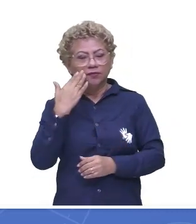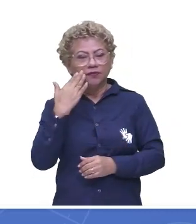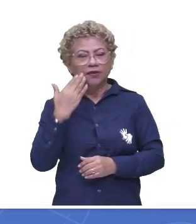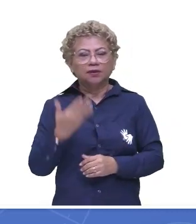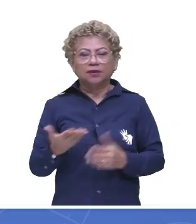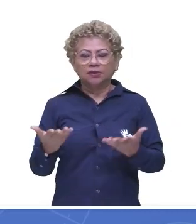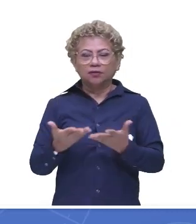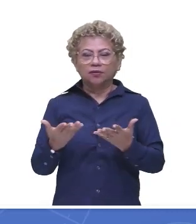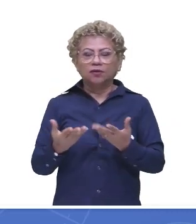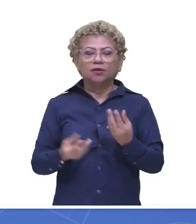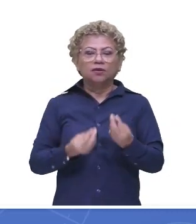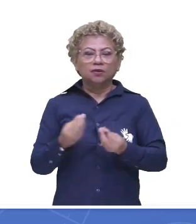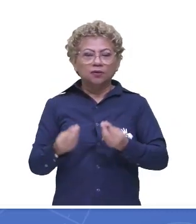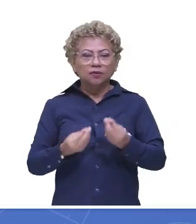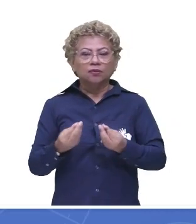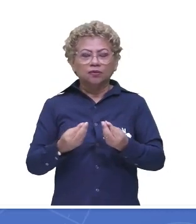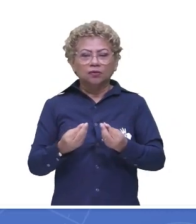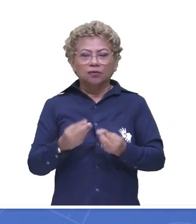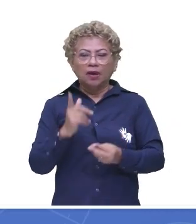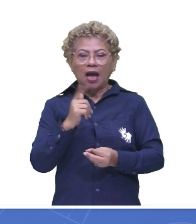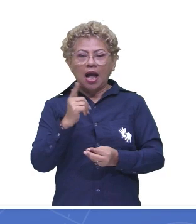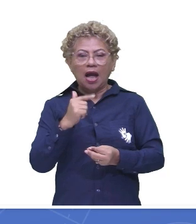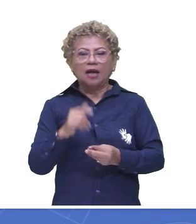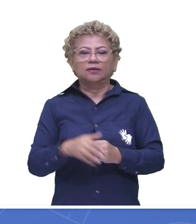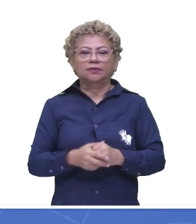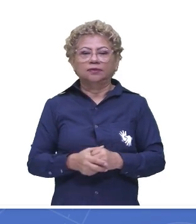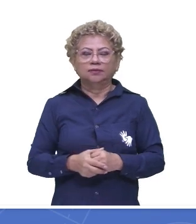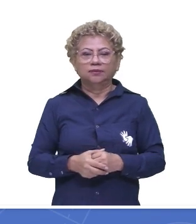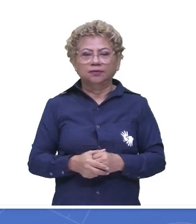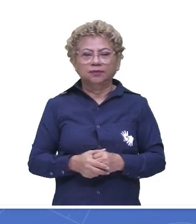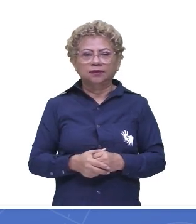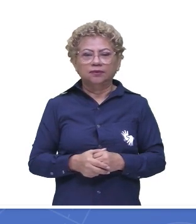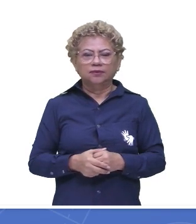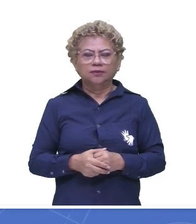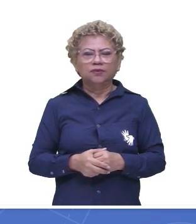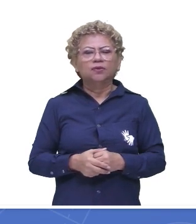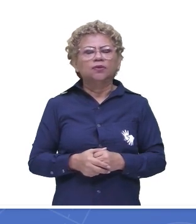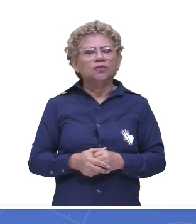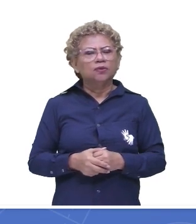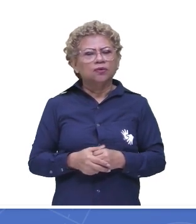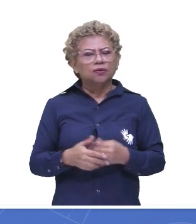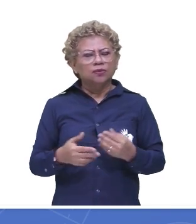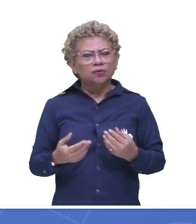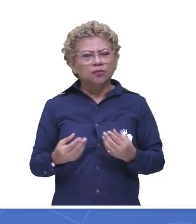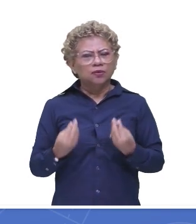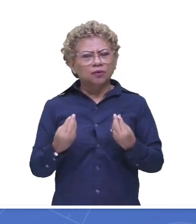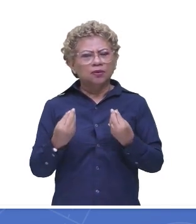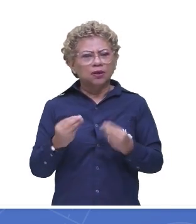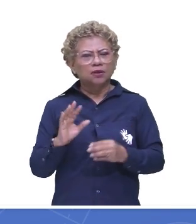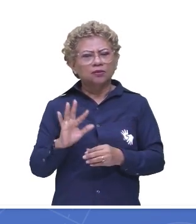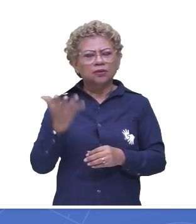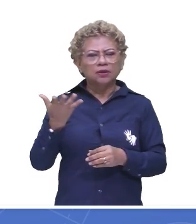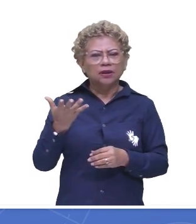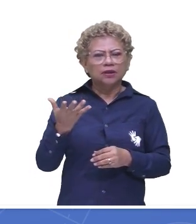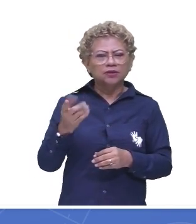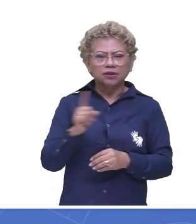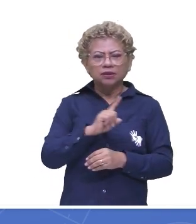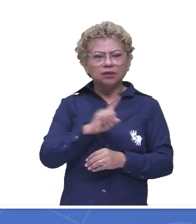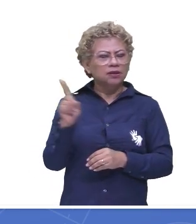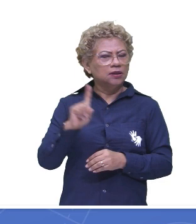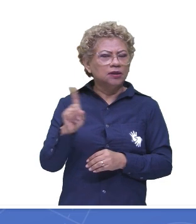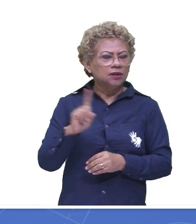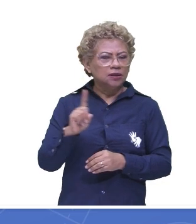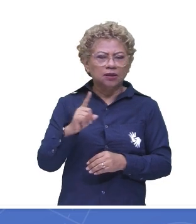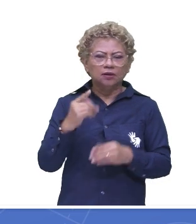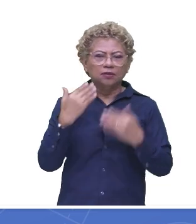que é o comportamento anômalo da água, veja só. Comportamento anômalo é porque é anormal, é que não é comum, tá certo? É